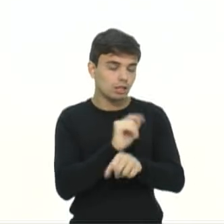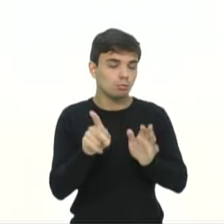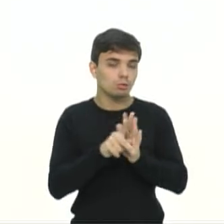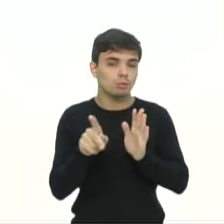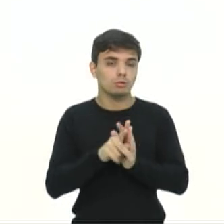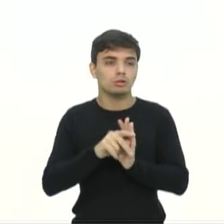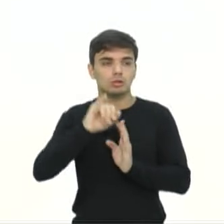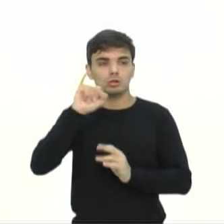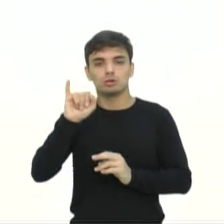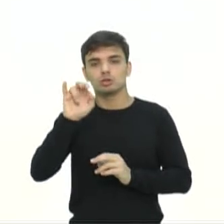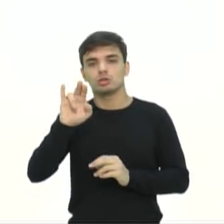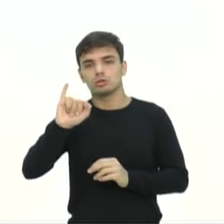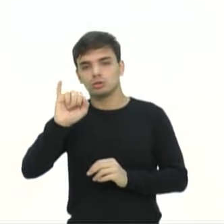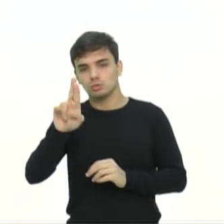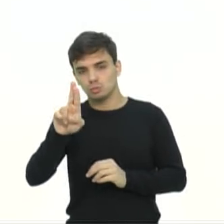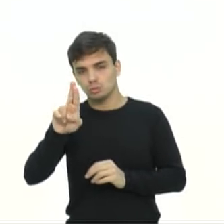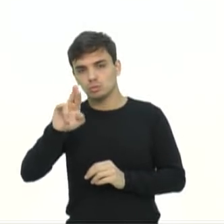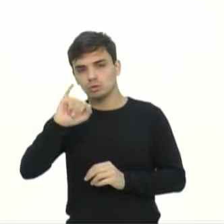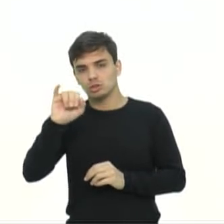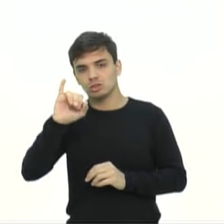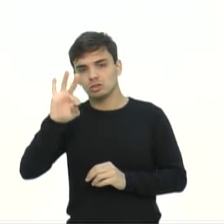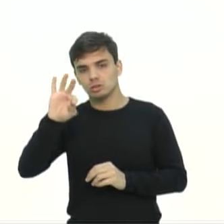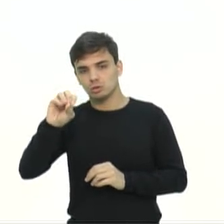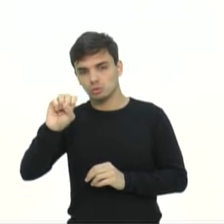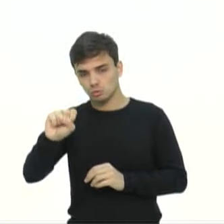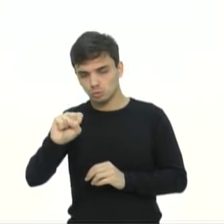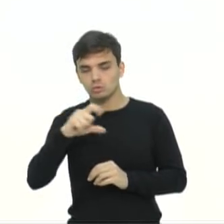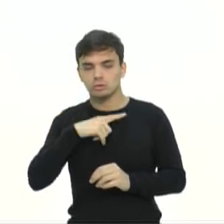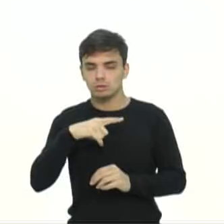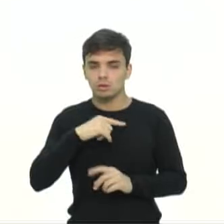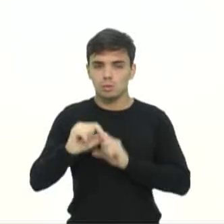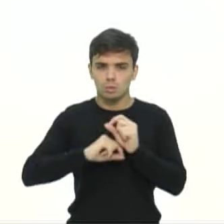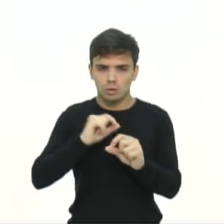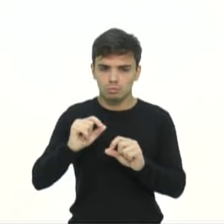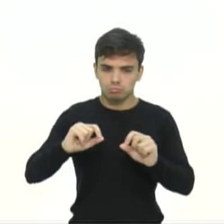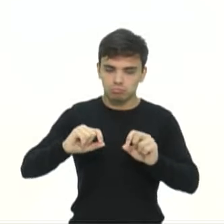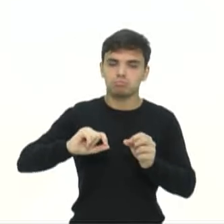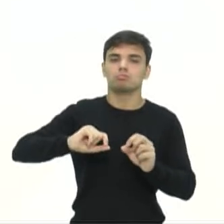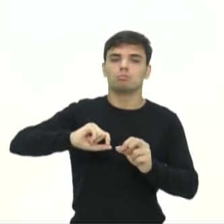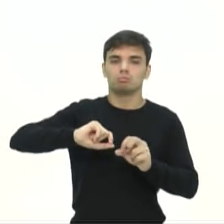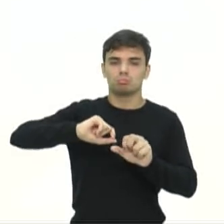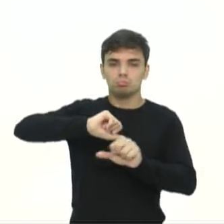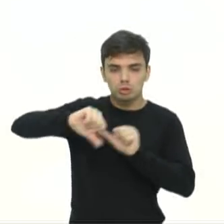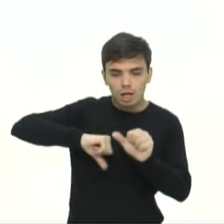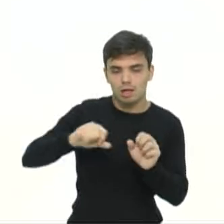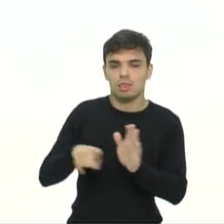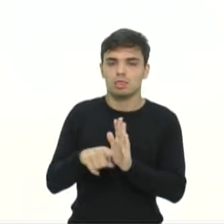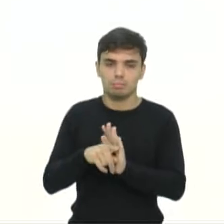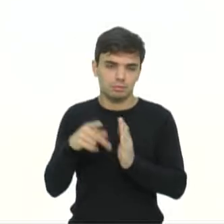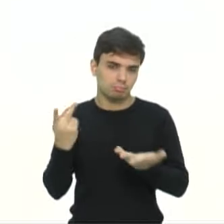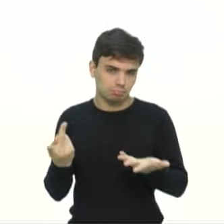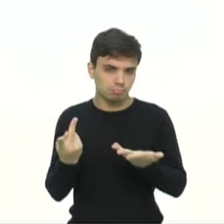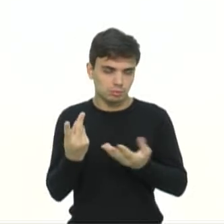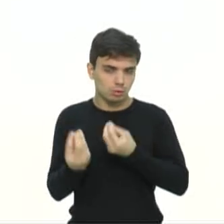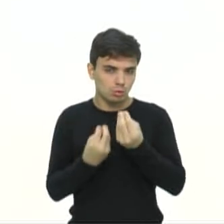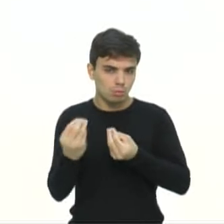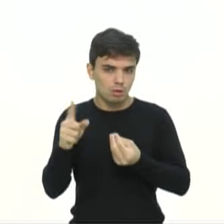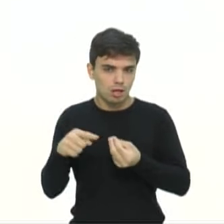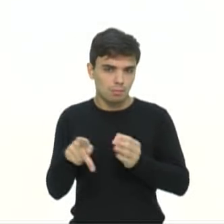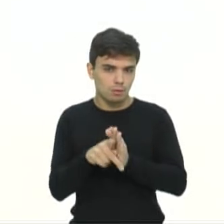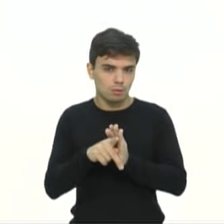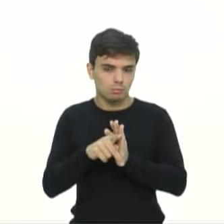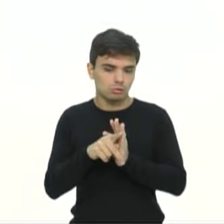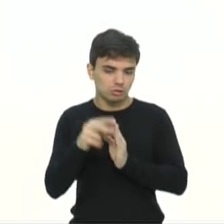Jigoro Kano tratou de selecionar, modificar e aprimorar vários dos golpes da arte marcial, sempre com o cuidado de